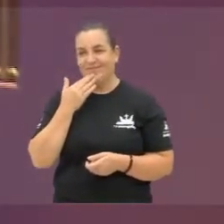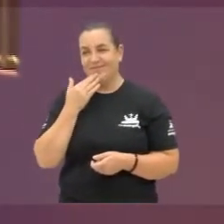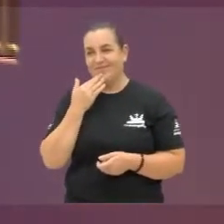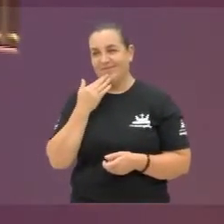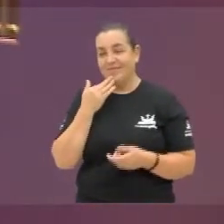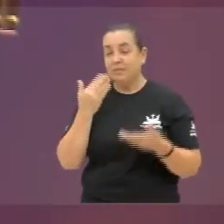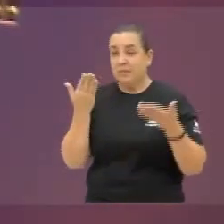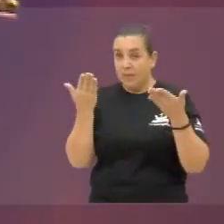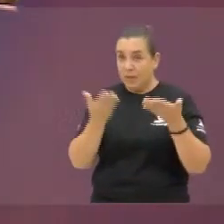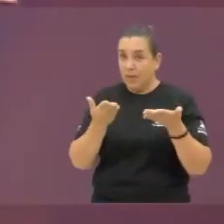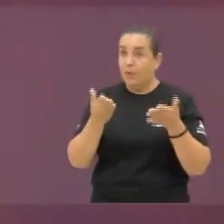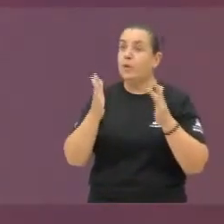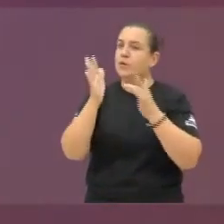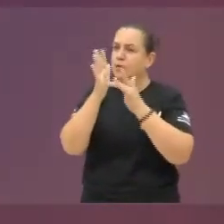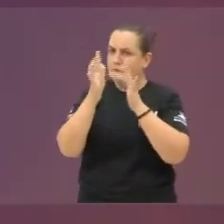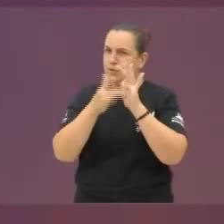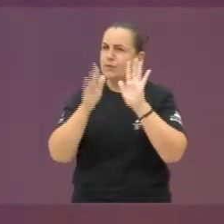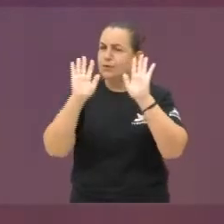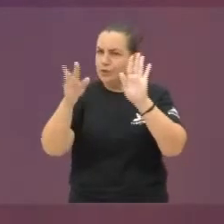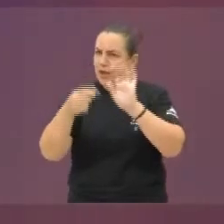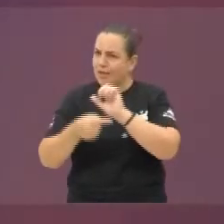Agora que Jesus está exposto,